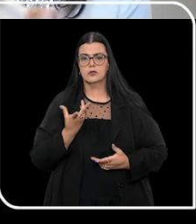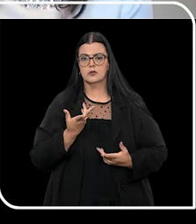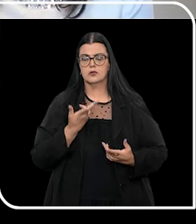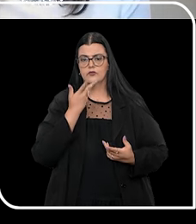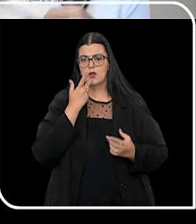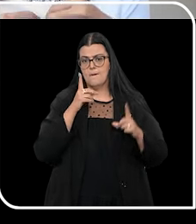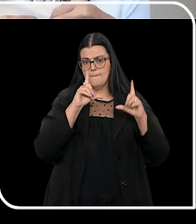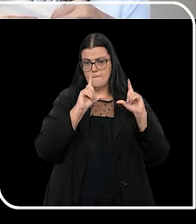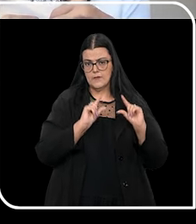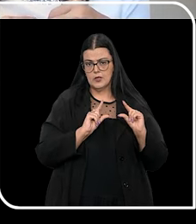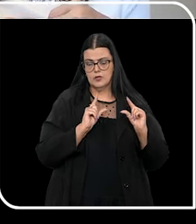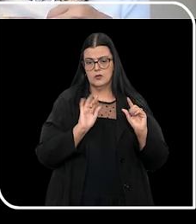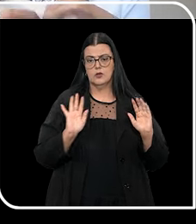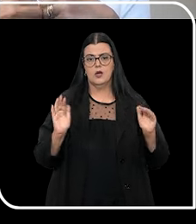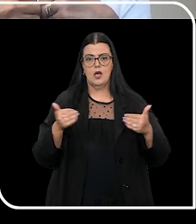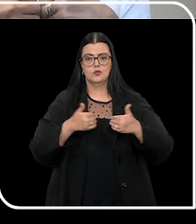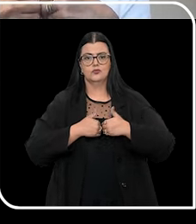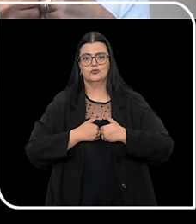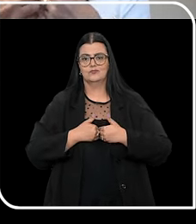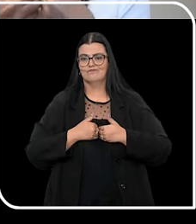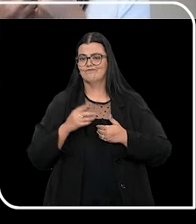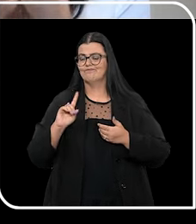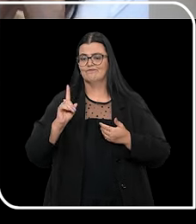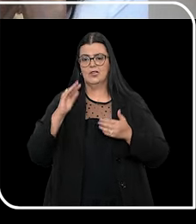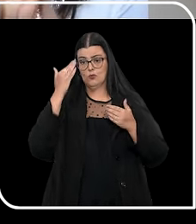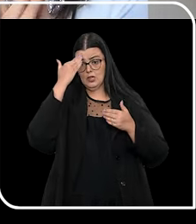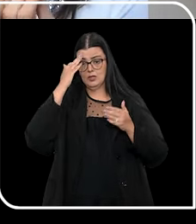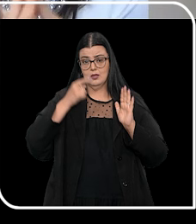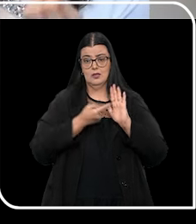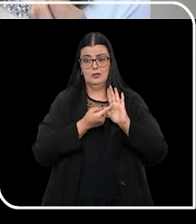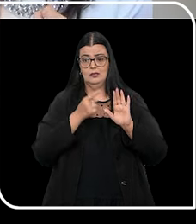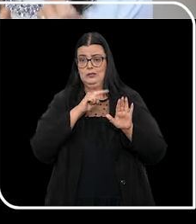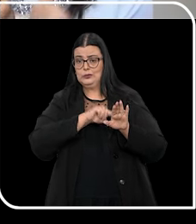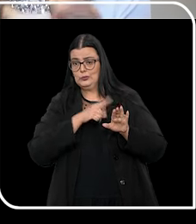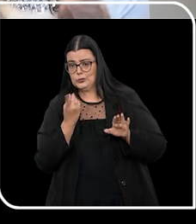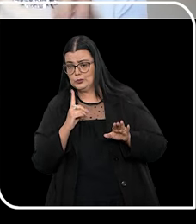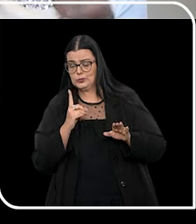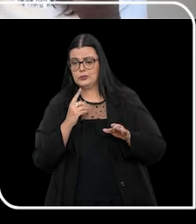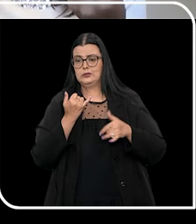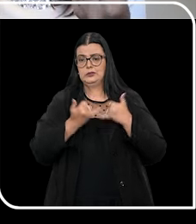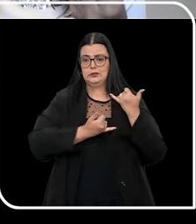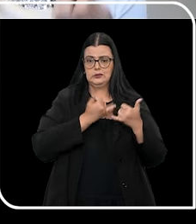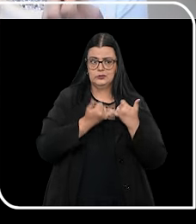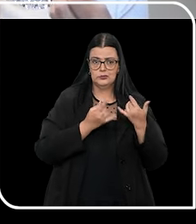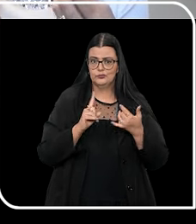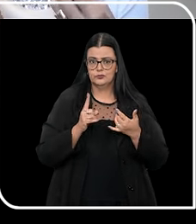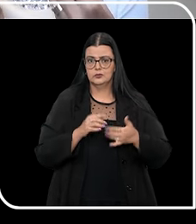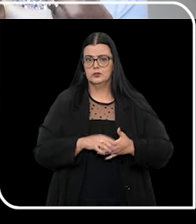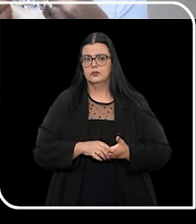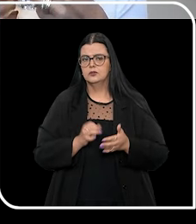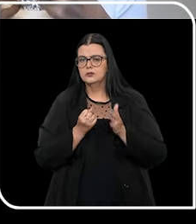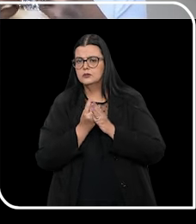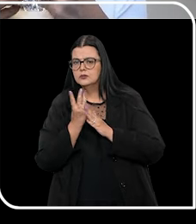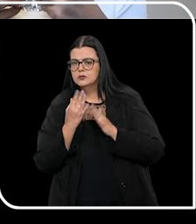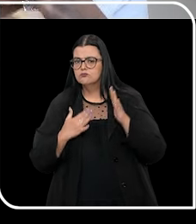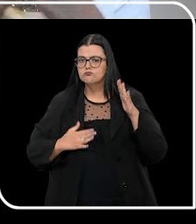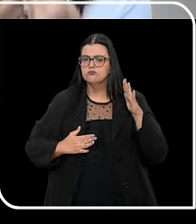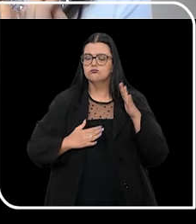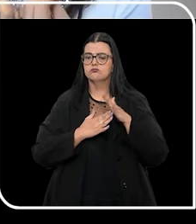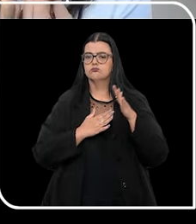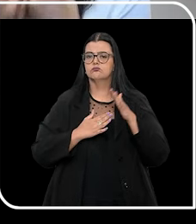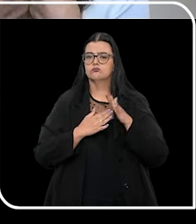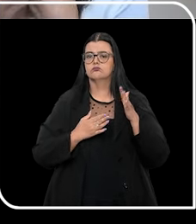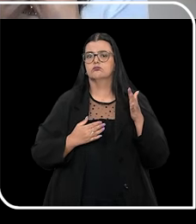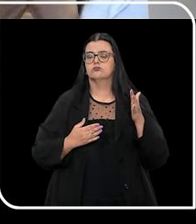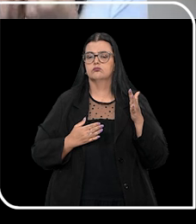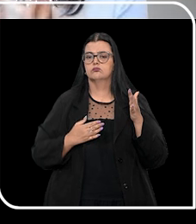é menos sobre por exemplo o autista não entender a metáfora ele não socializar né é mais pra gente enxergar Quais são as